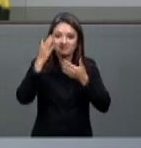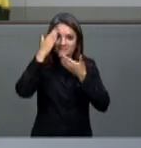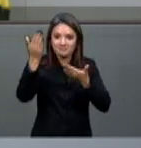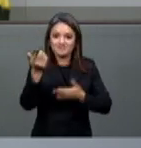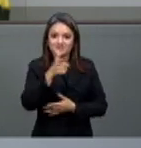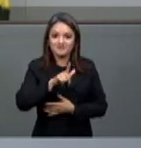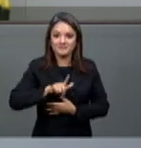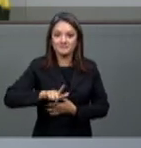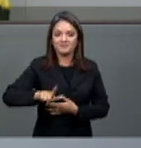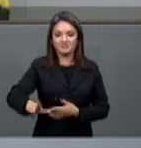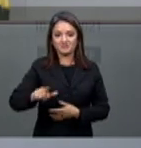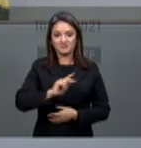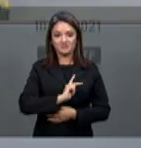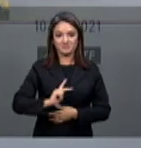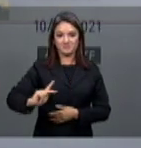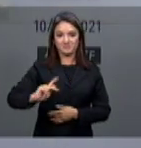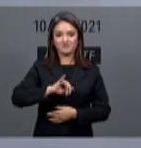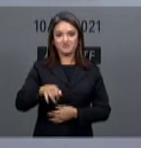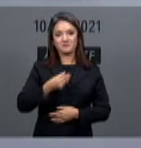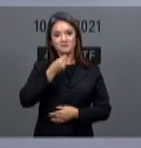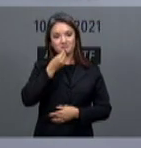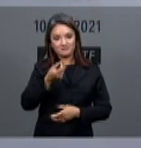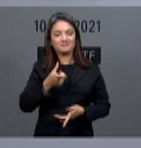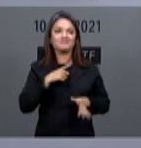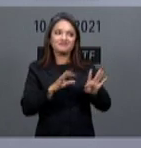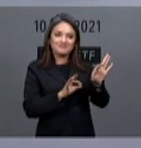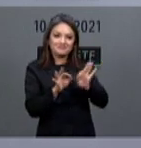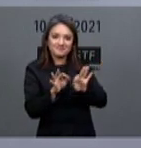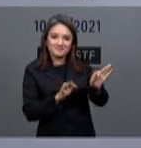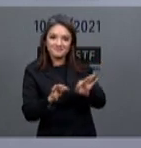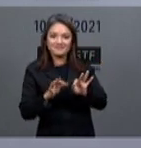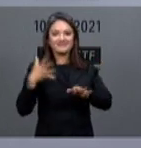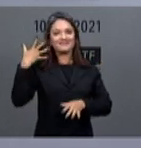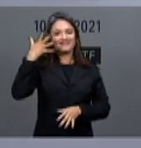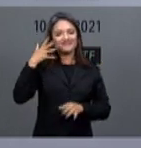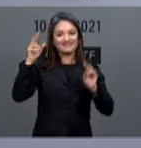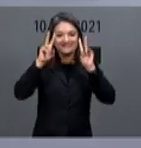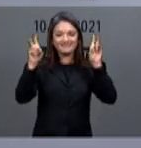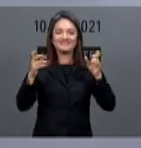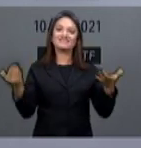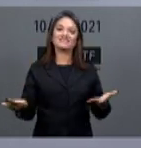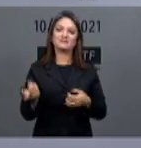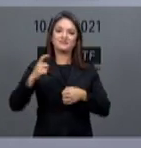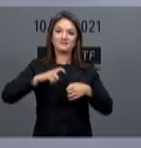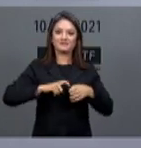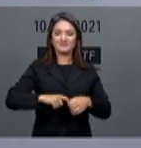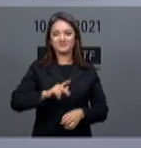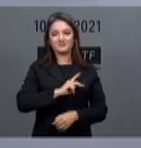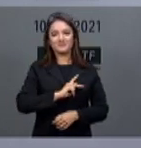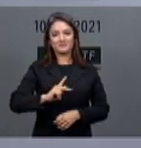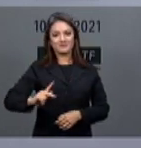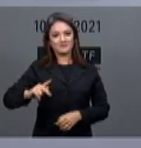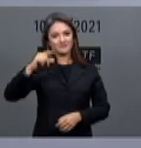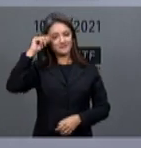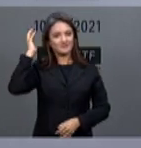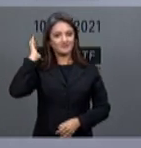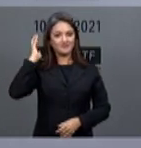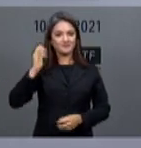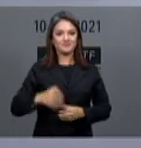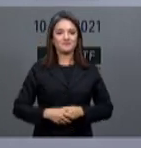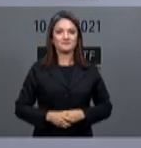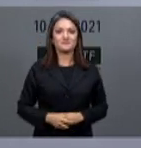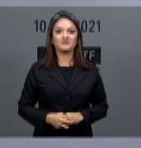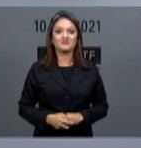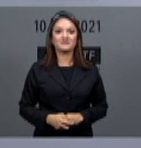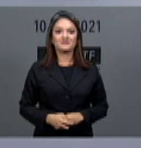mais uma vez mais uma vez senhora Presidente a oportunidade de ter coordenado a este painel eu devo a palavra vossa excelência' e